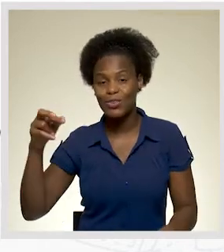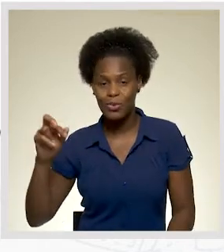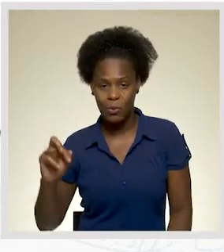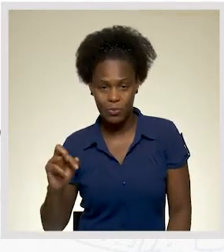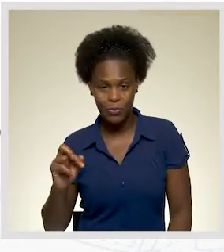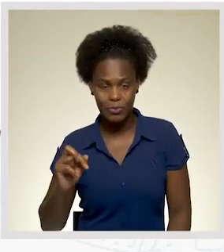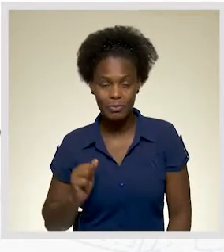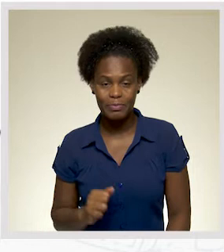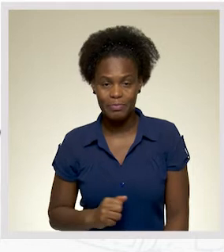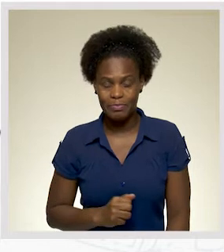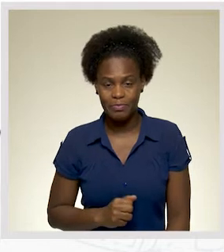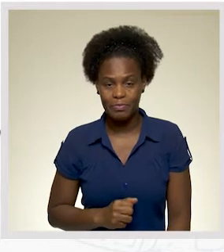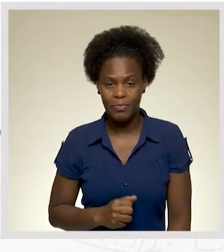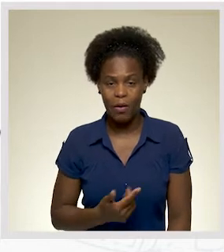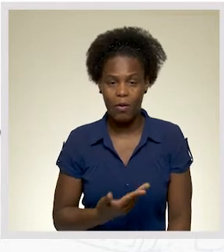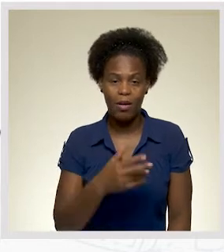O quádruplo,